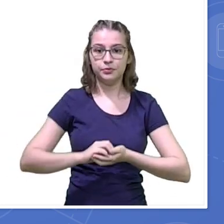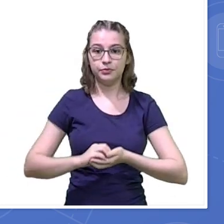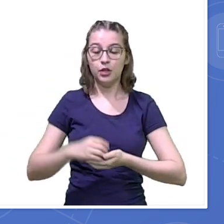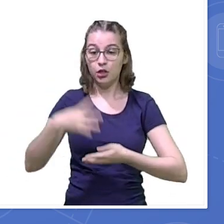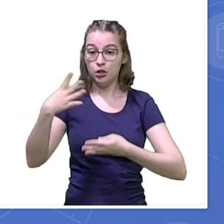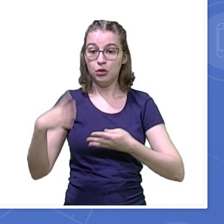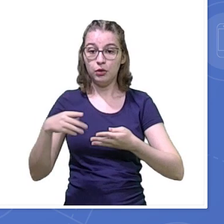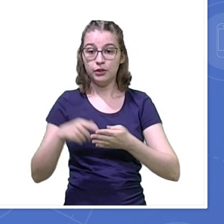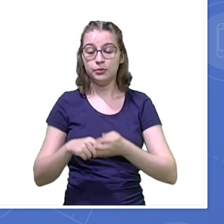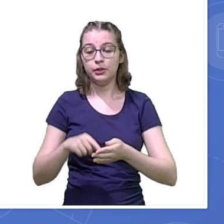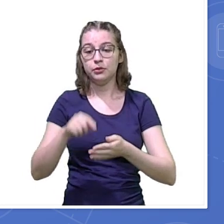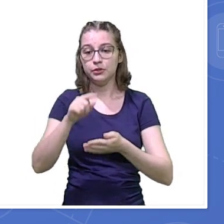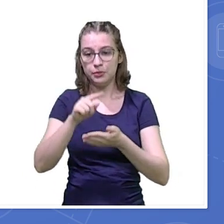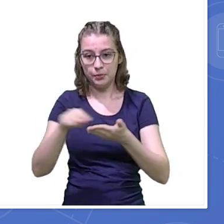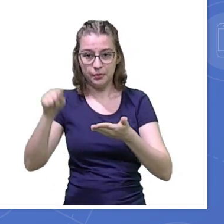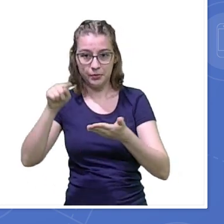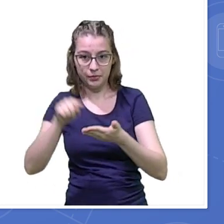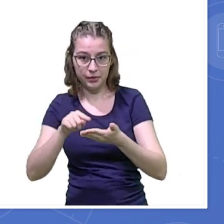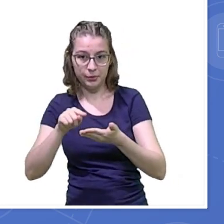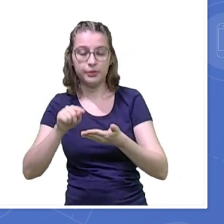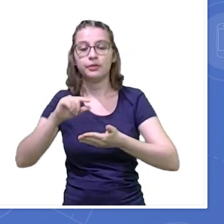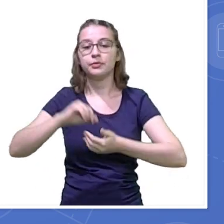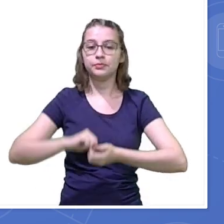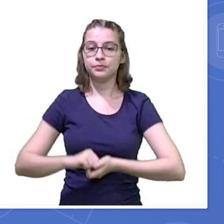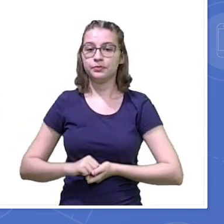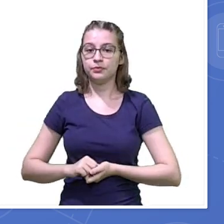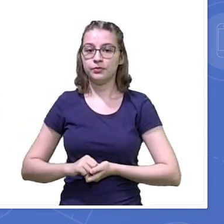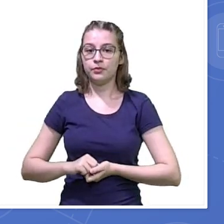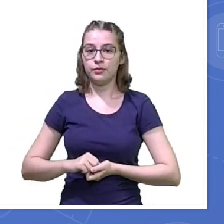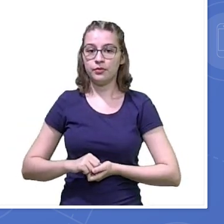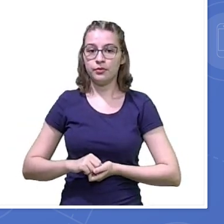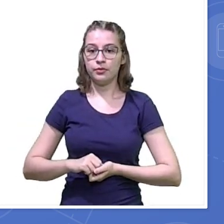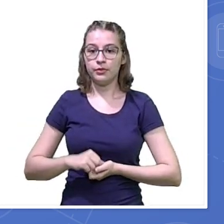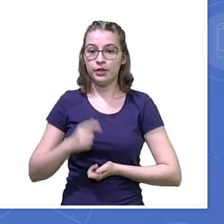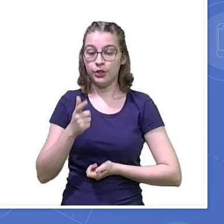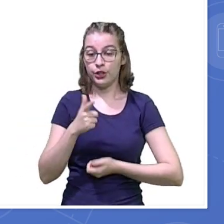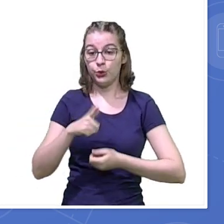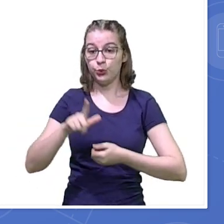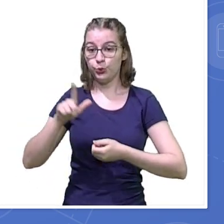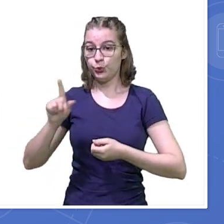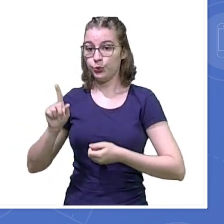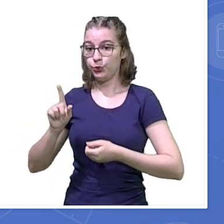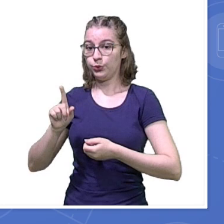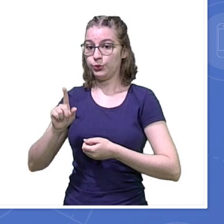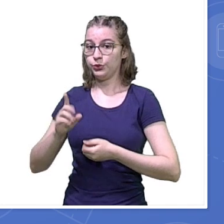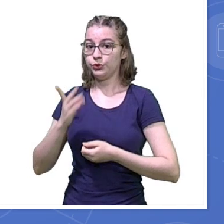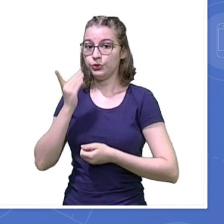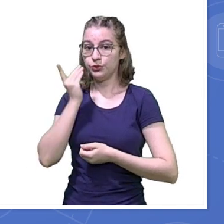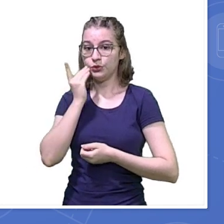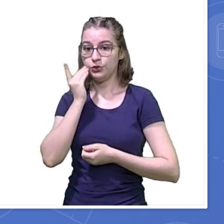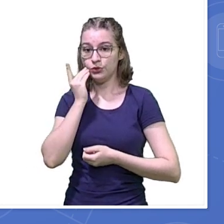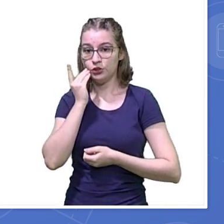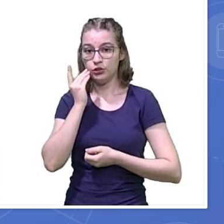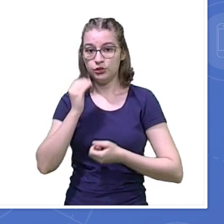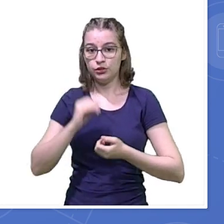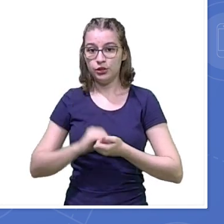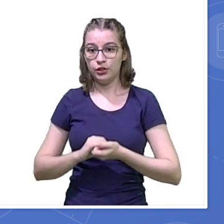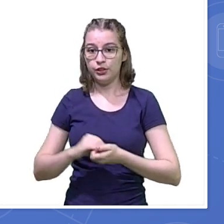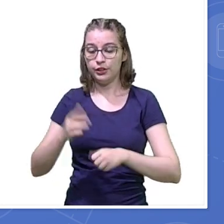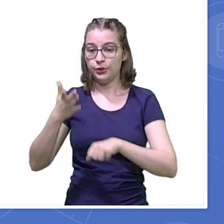marcar sempre, né, que logo em seguida, na aula do dia seguinte, a aula que nós tivermos, teremos o momento